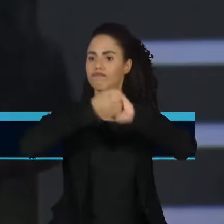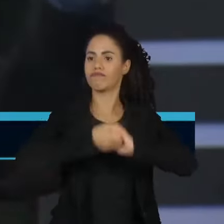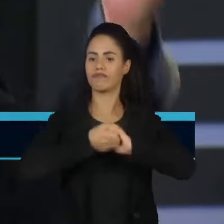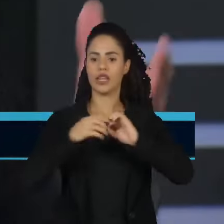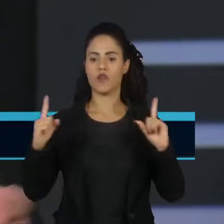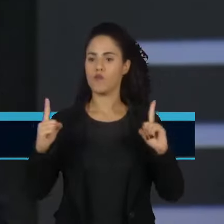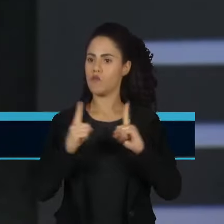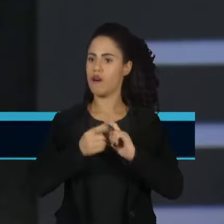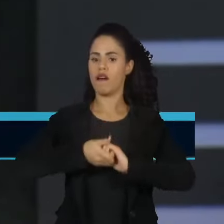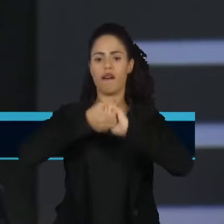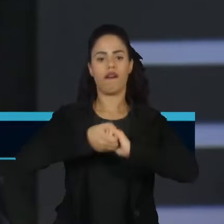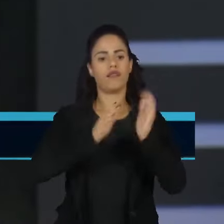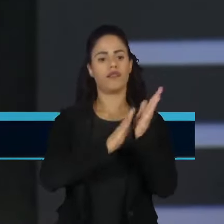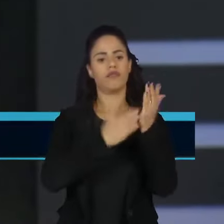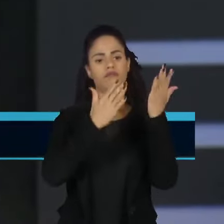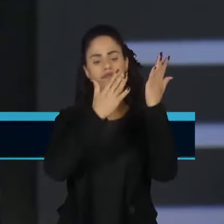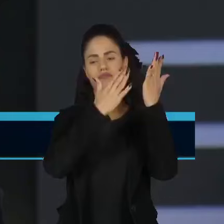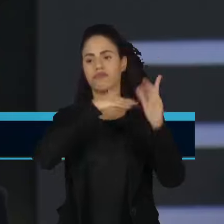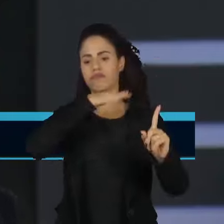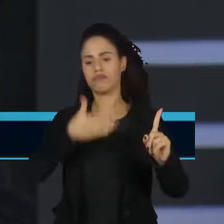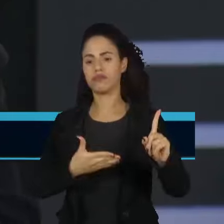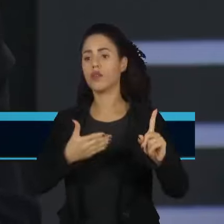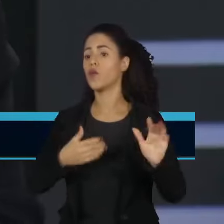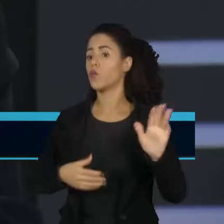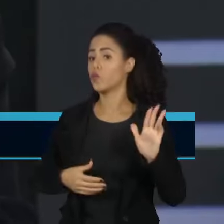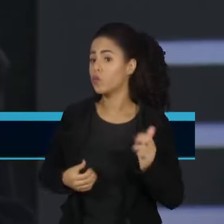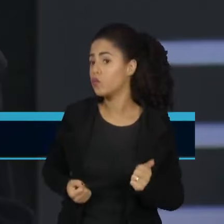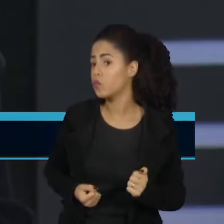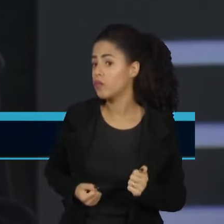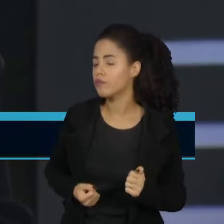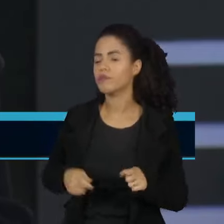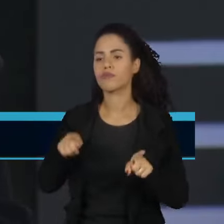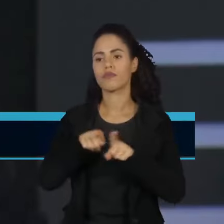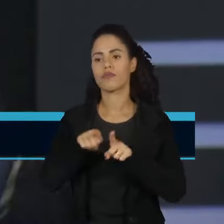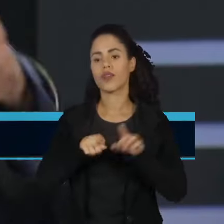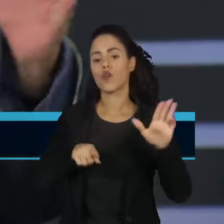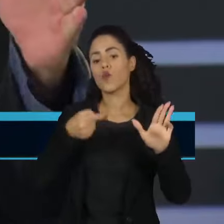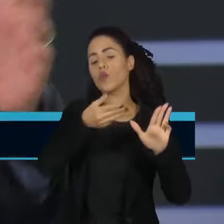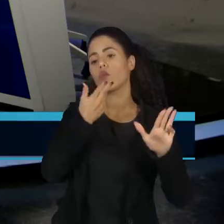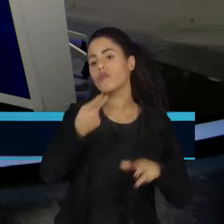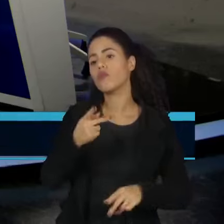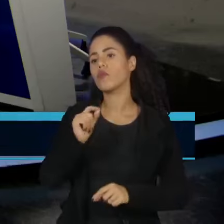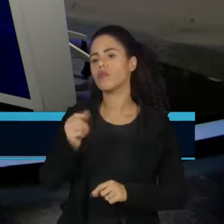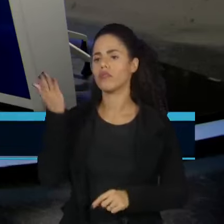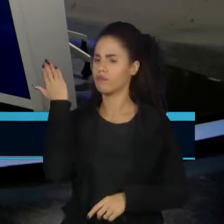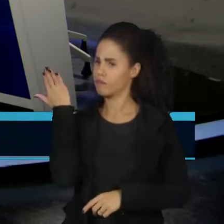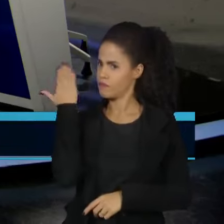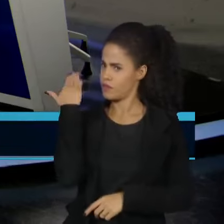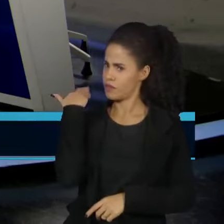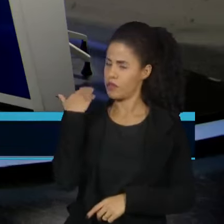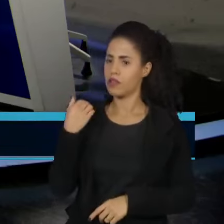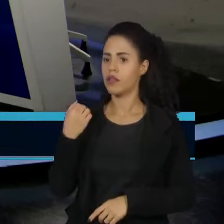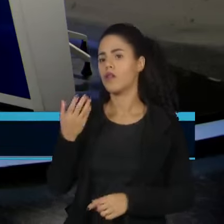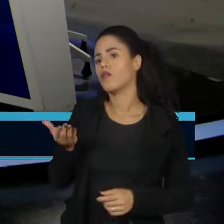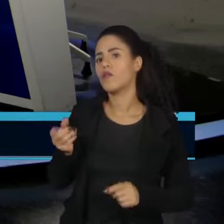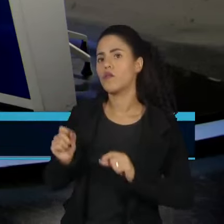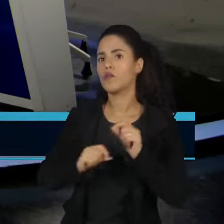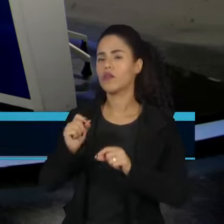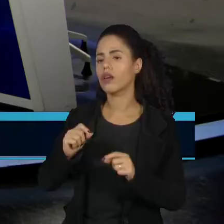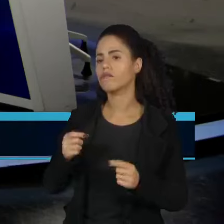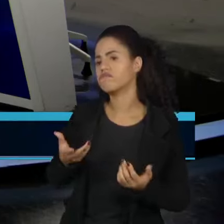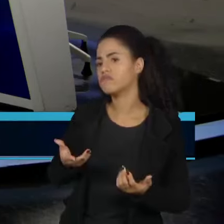recebido com todas as honras pelo Lula. O Lula chegou a falar ontem ou antes de ontem que não via nada de